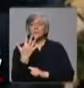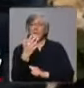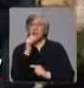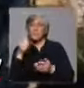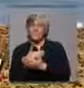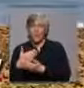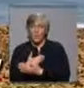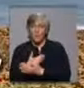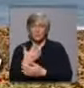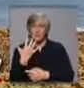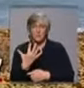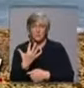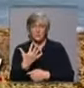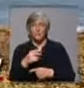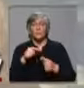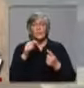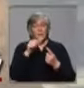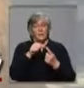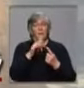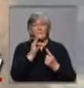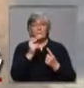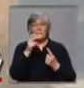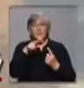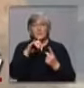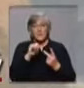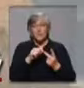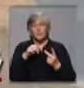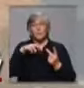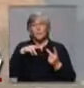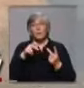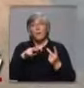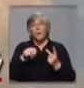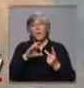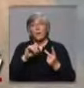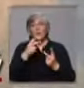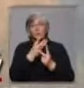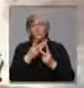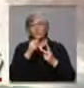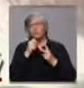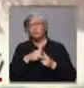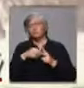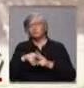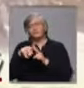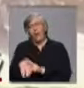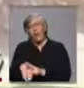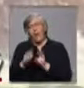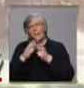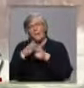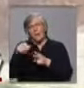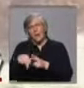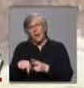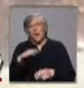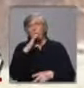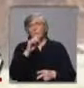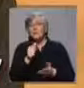Os corpos de Francisco Santos e de Manuel Carinha não foram recuperados. A família garante que não vai